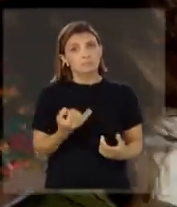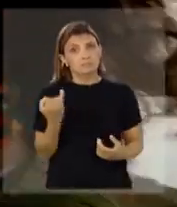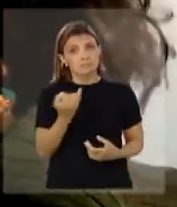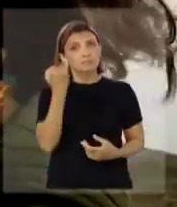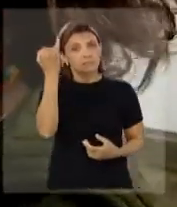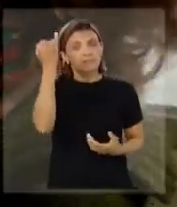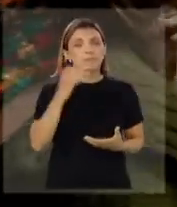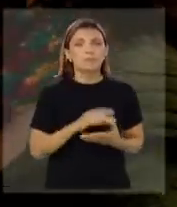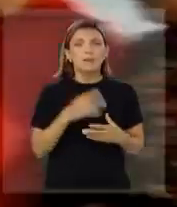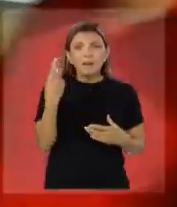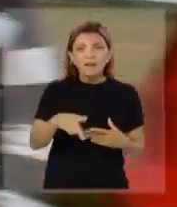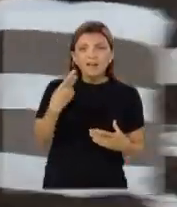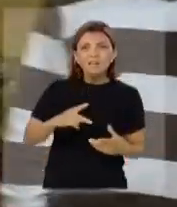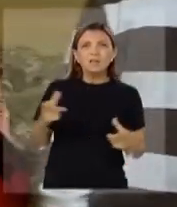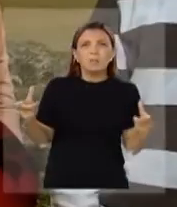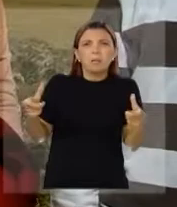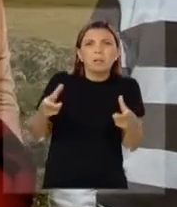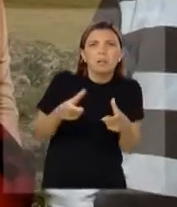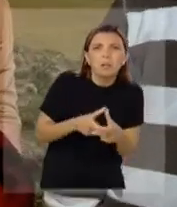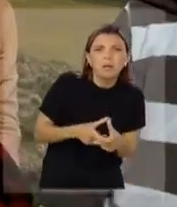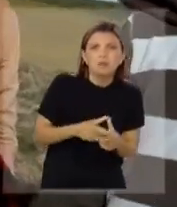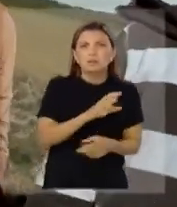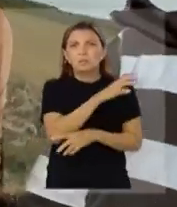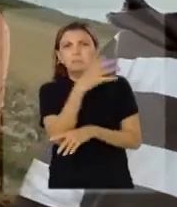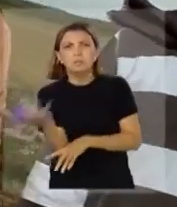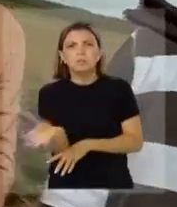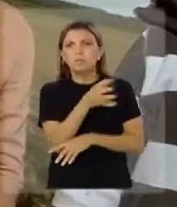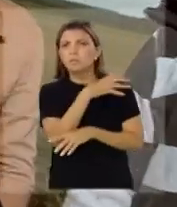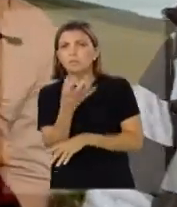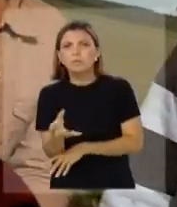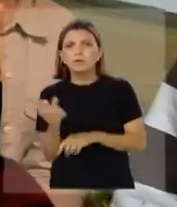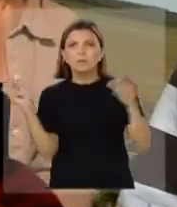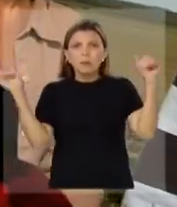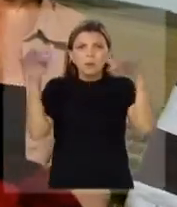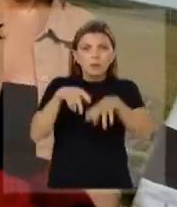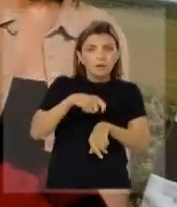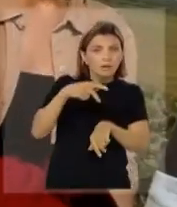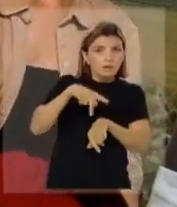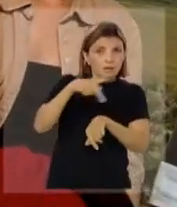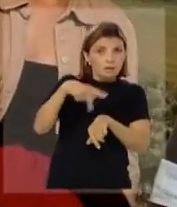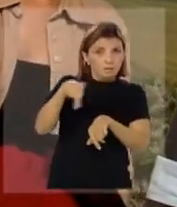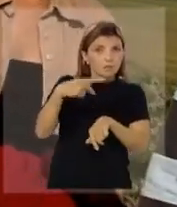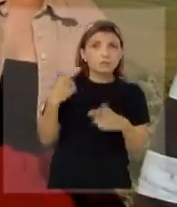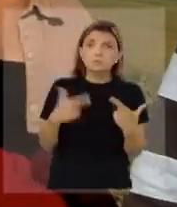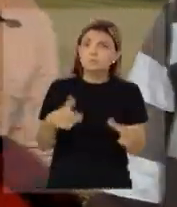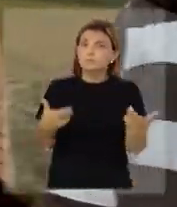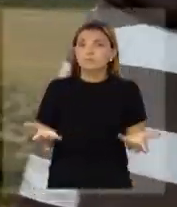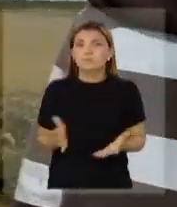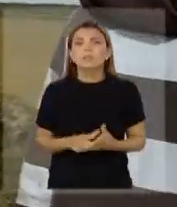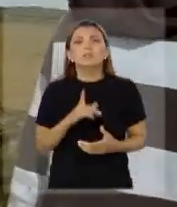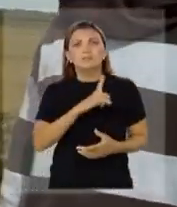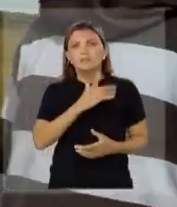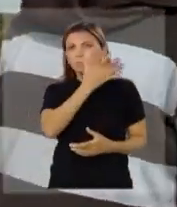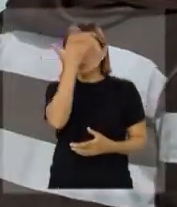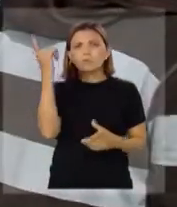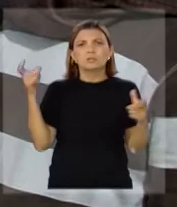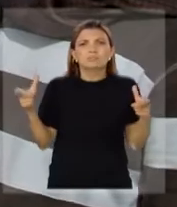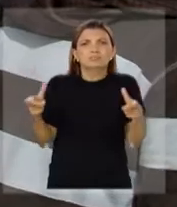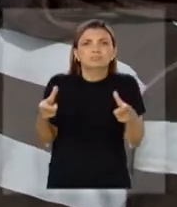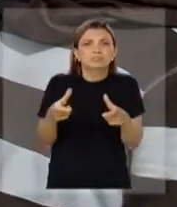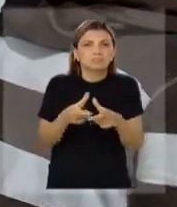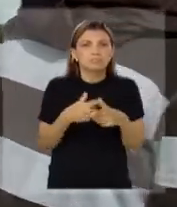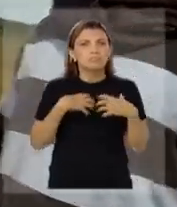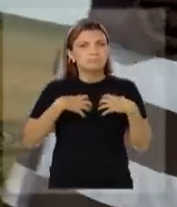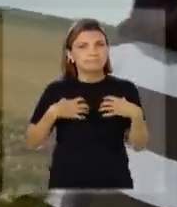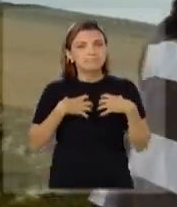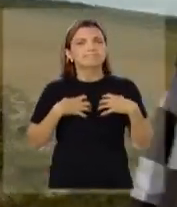da natureza quanto qualquer outro animal. Mas se esse lugar ficar ameaçado, as aves que vêm dos outros países não vão mais parar por aqui. Vai, o pior é que tem muitos animais